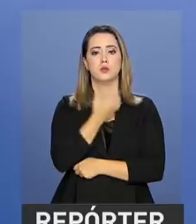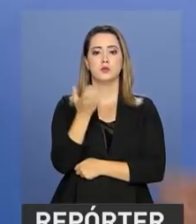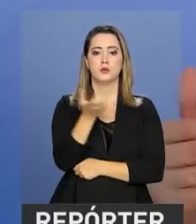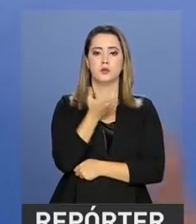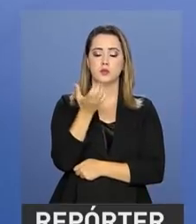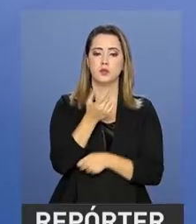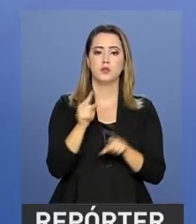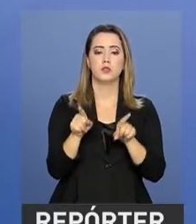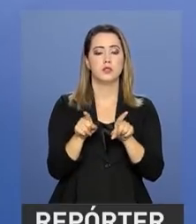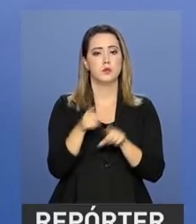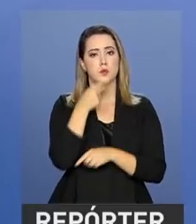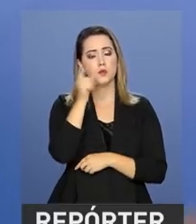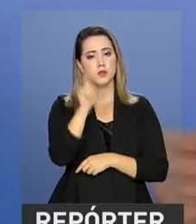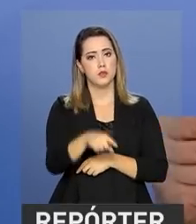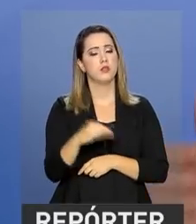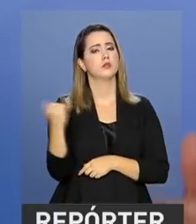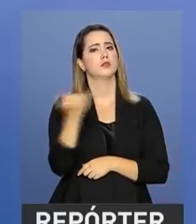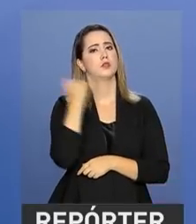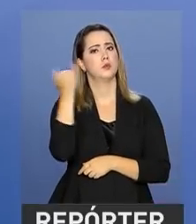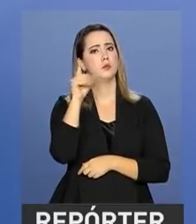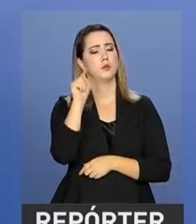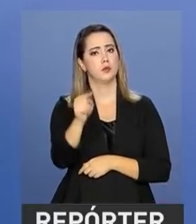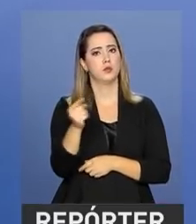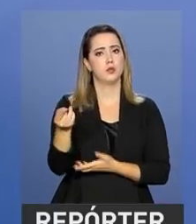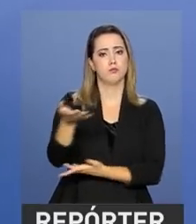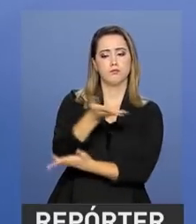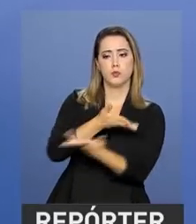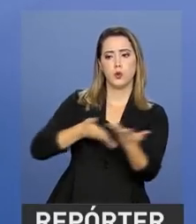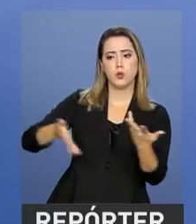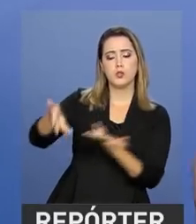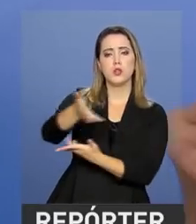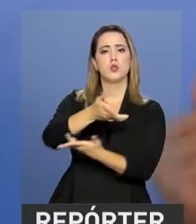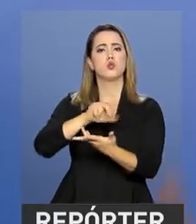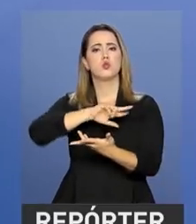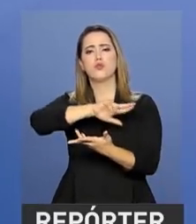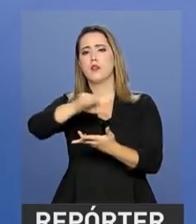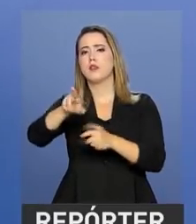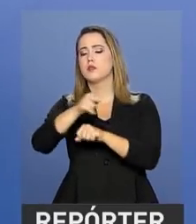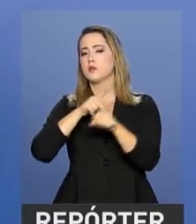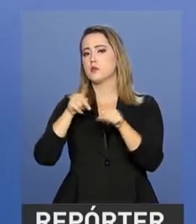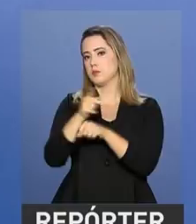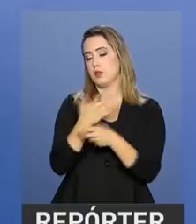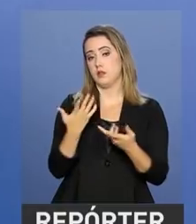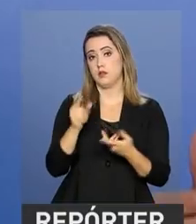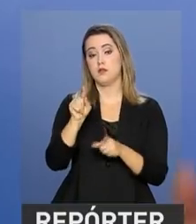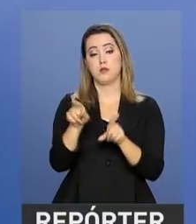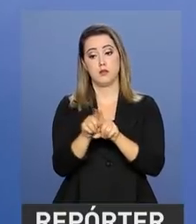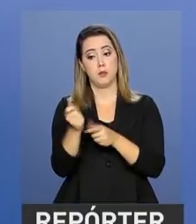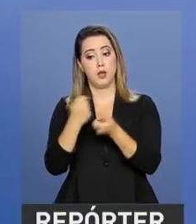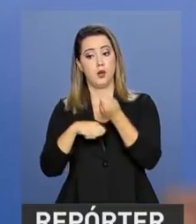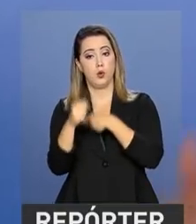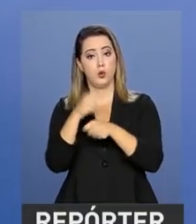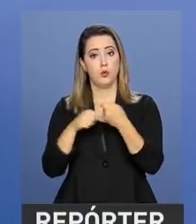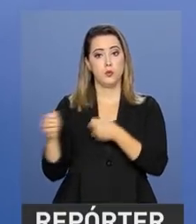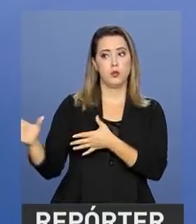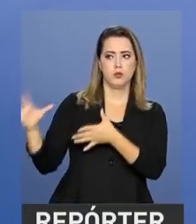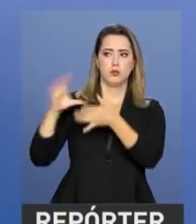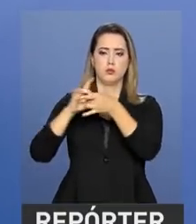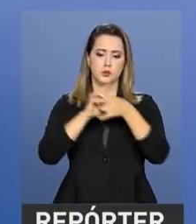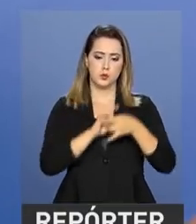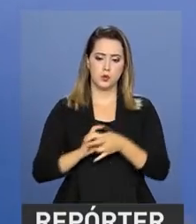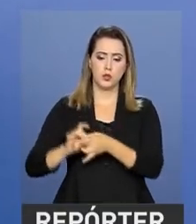a importância do multilateralismo a importância do intercâmbio econômico sujeita a regras